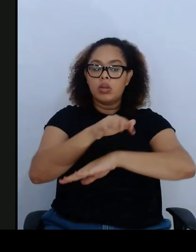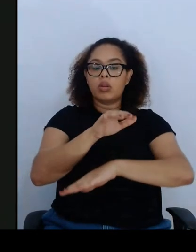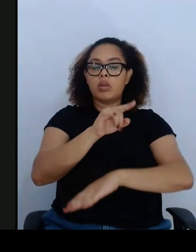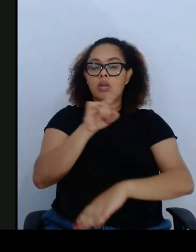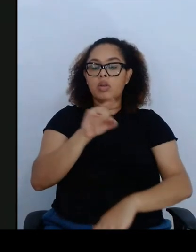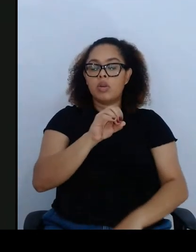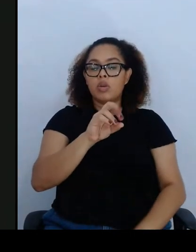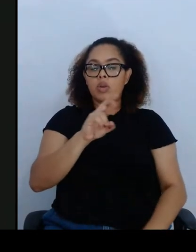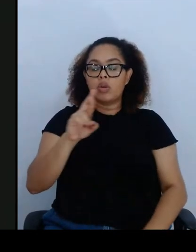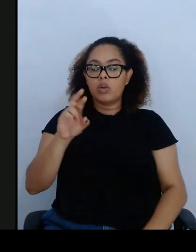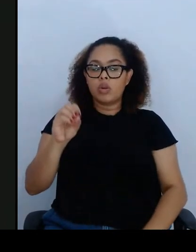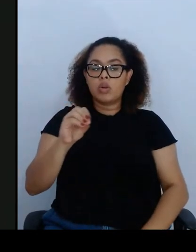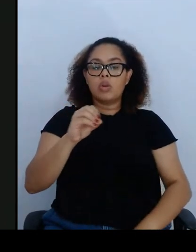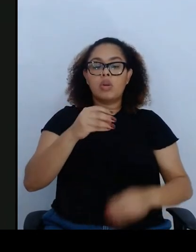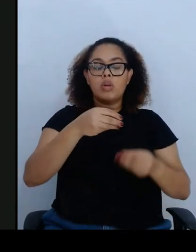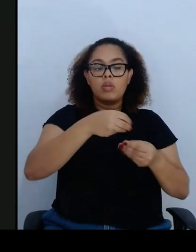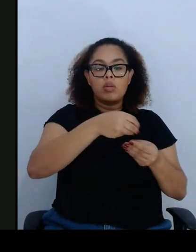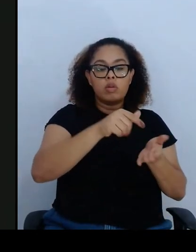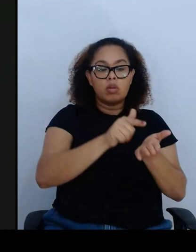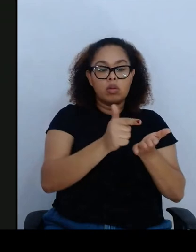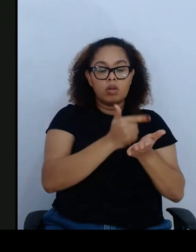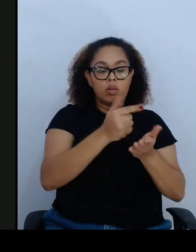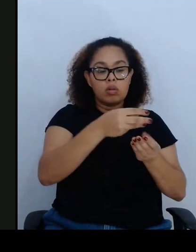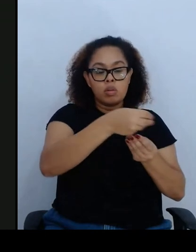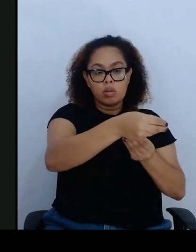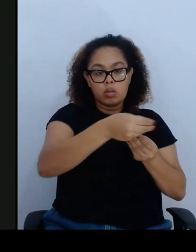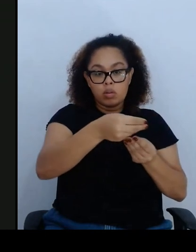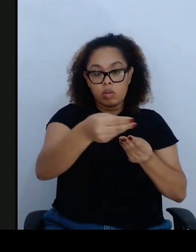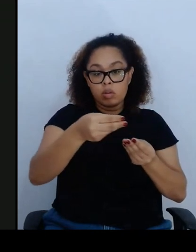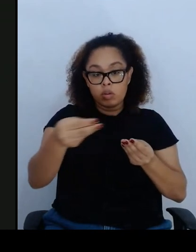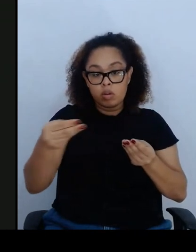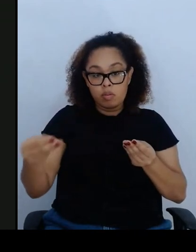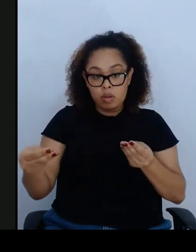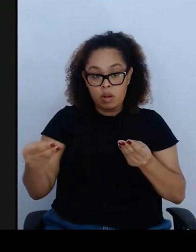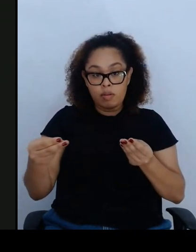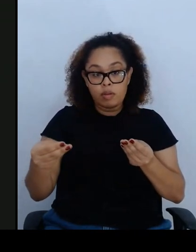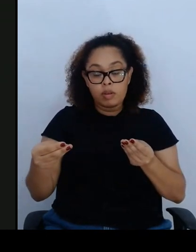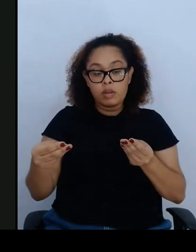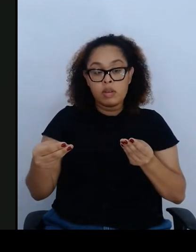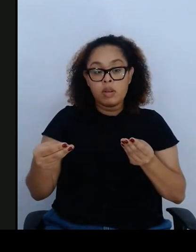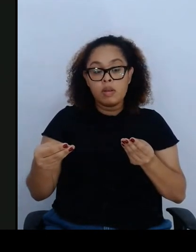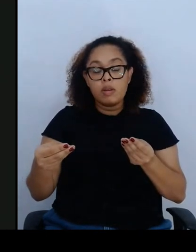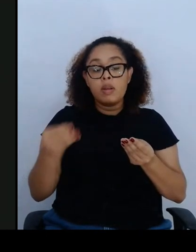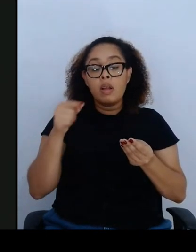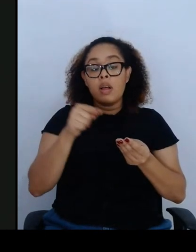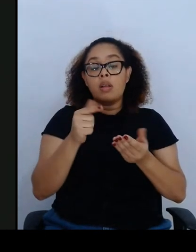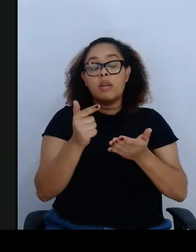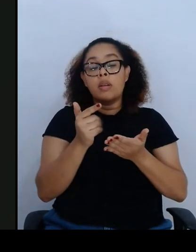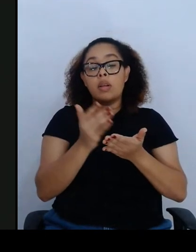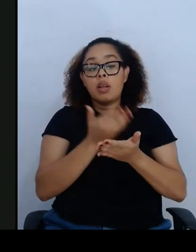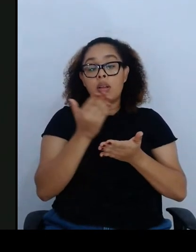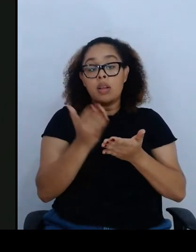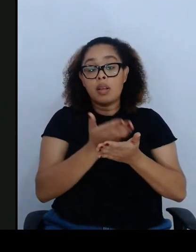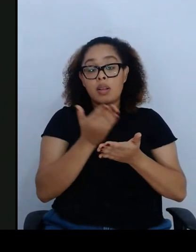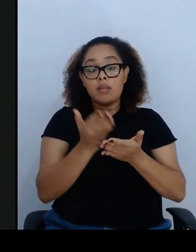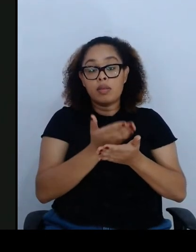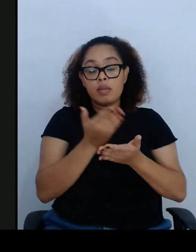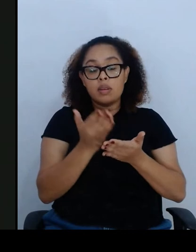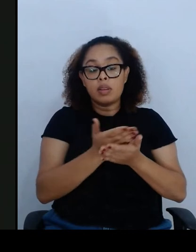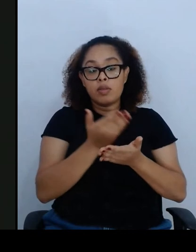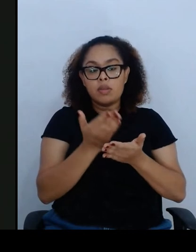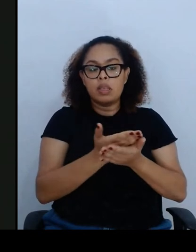era uma revista amplamente disponível no Reino Unido e essa revista era uma entre muitas